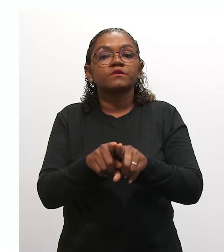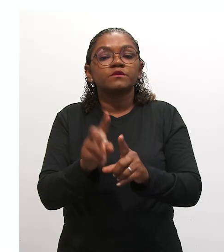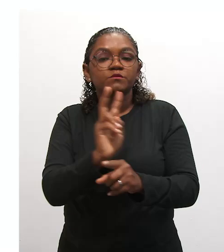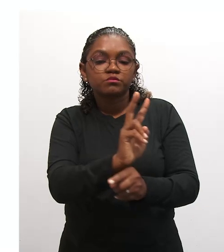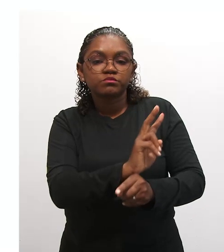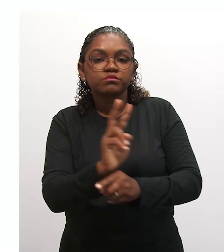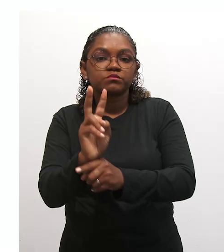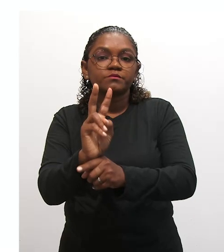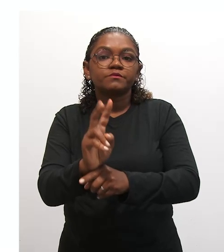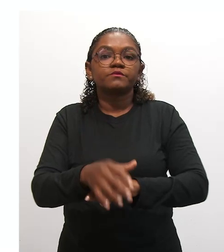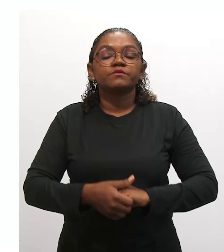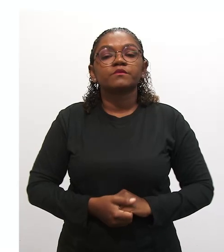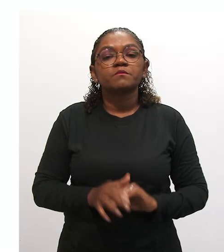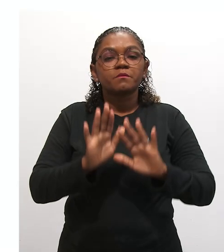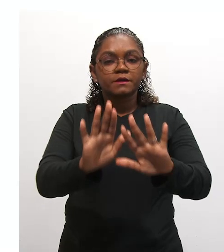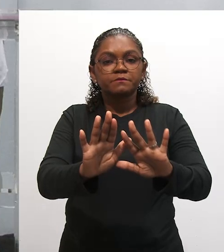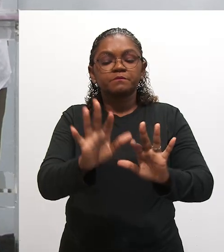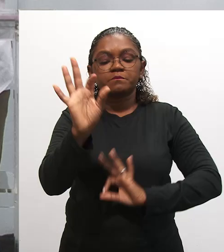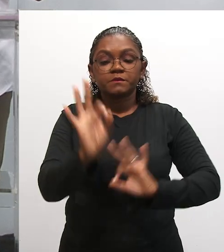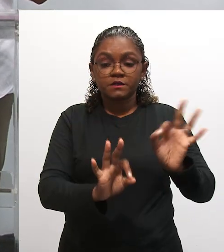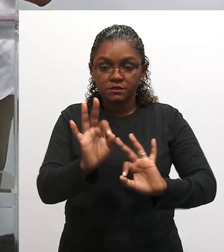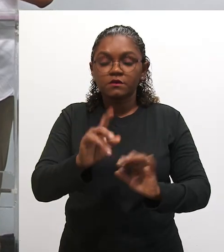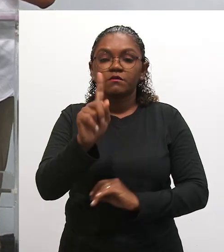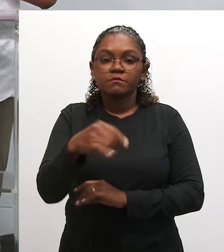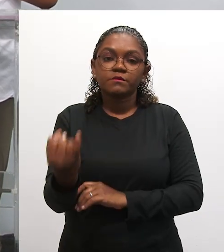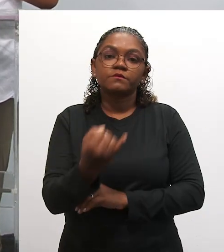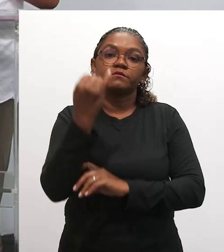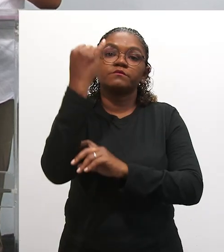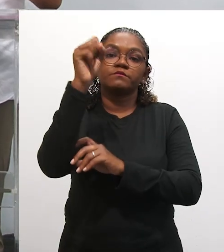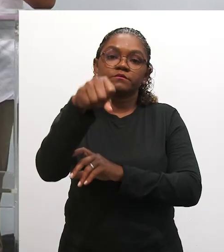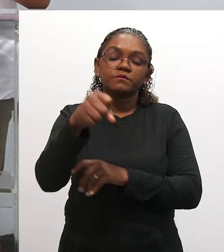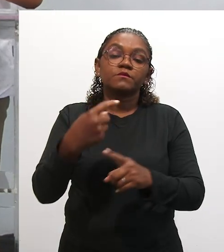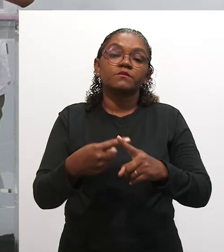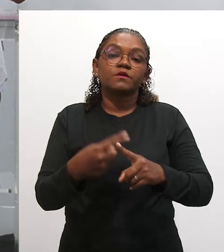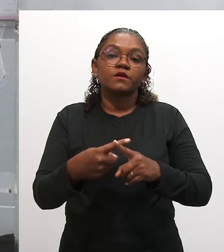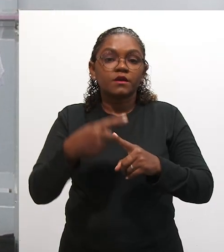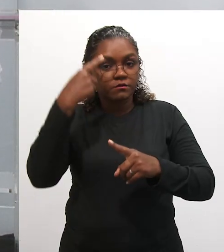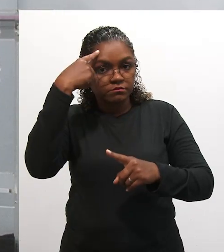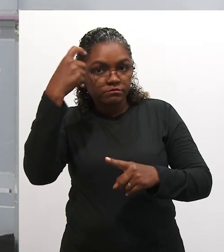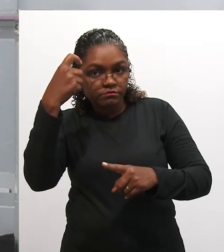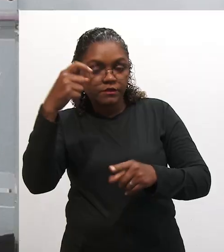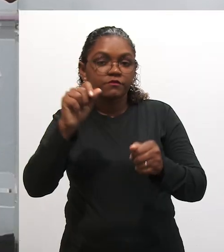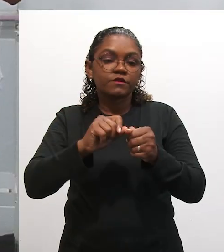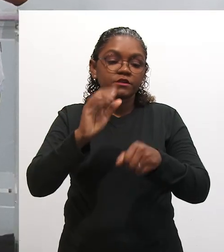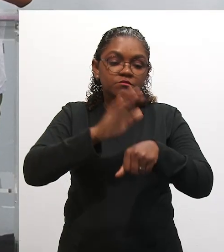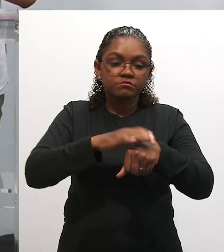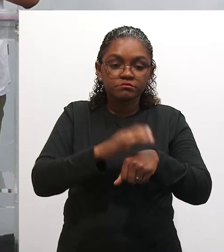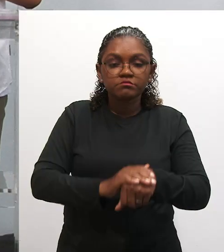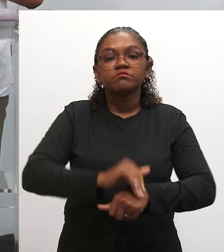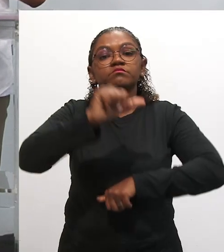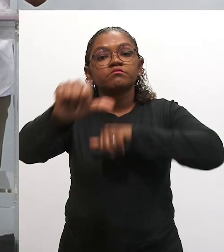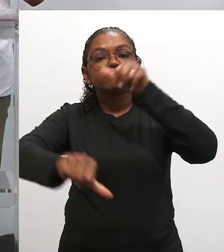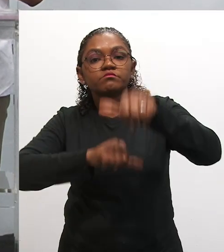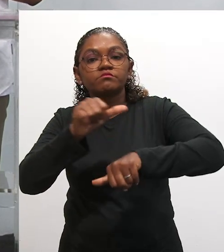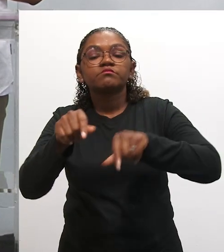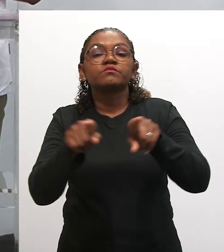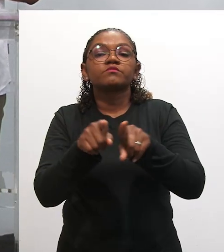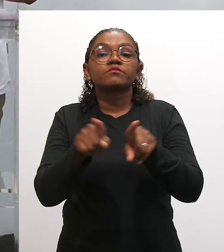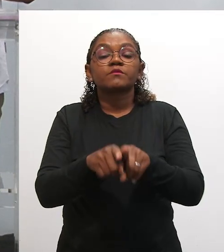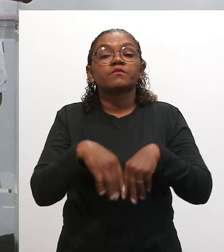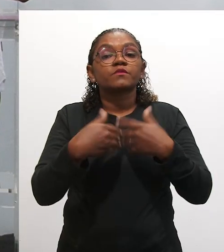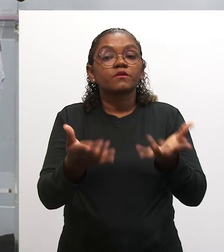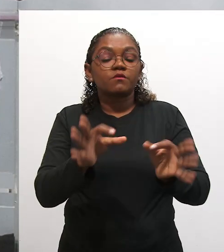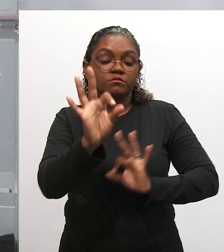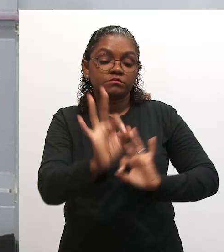tá? Planejar é essencial para a gente transformar as ideias em ações, tá? Na EAD, esse